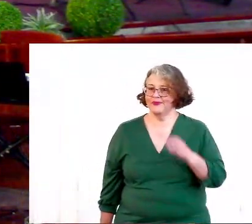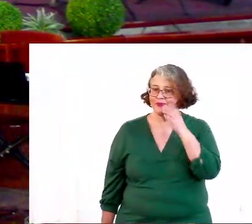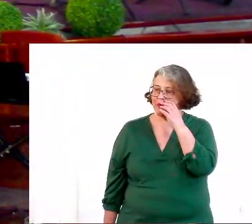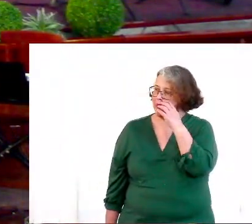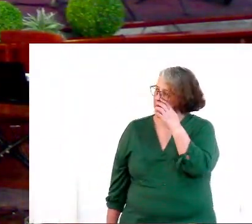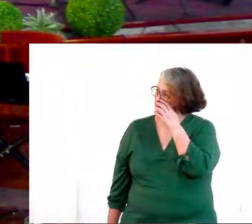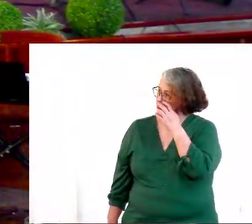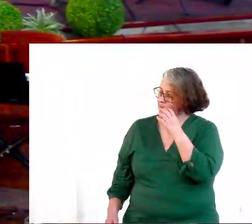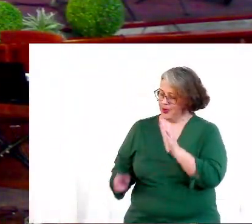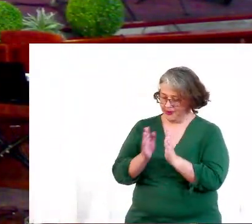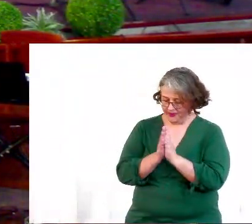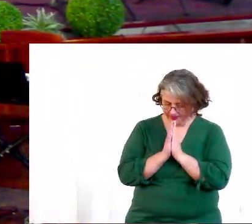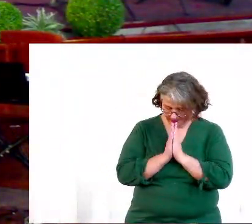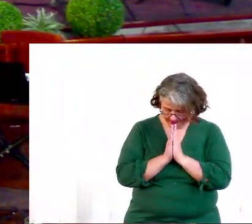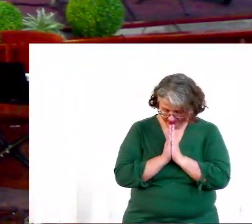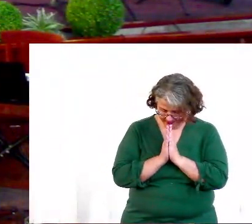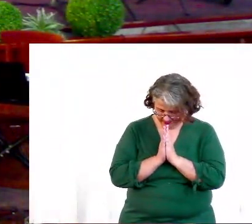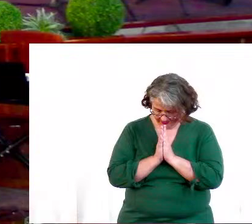Oremos.